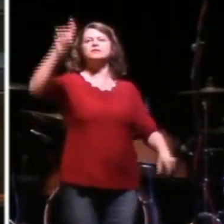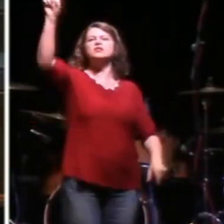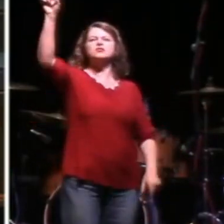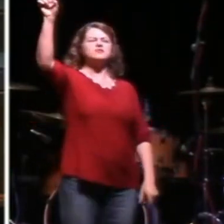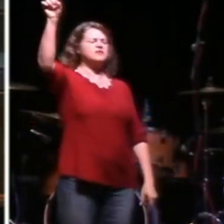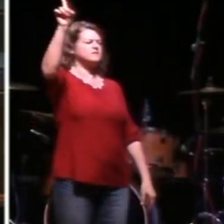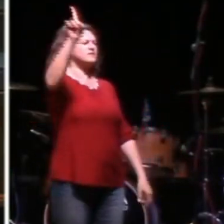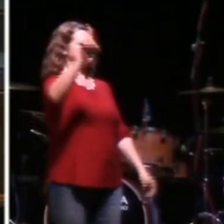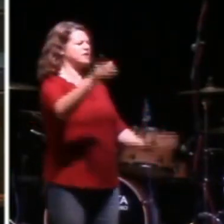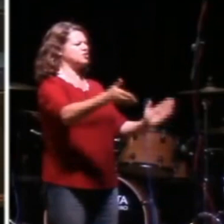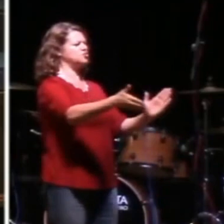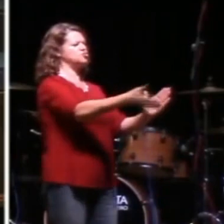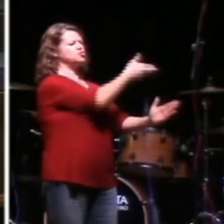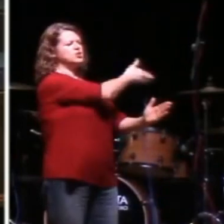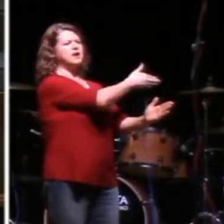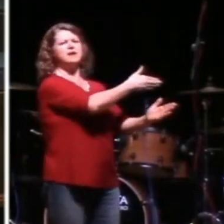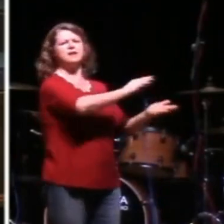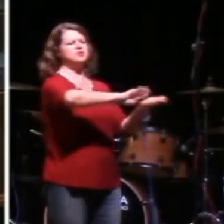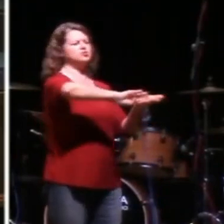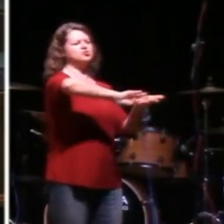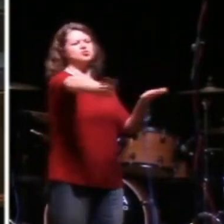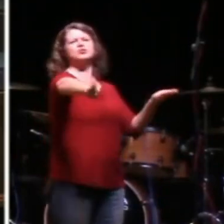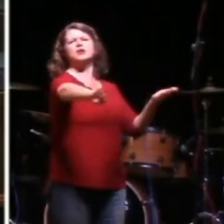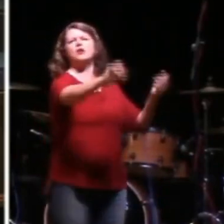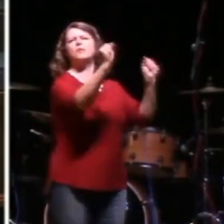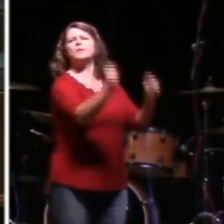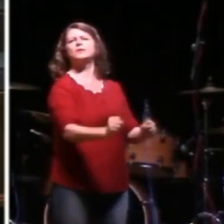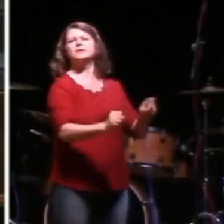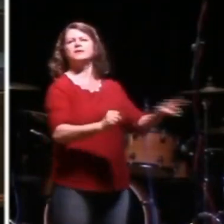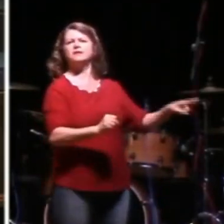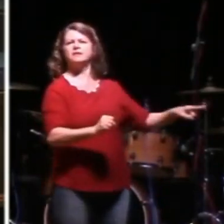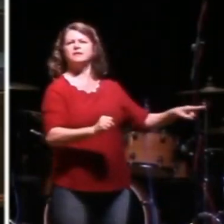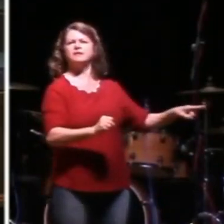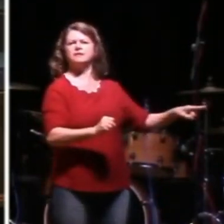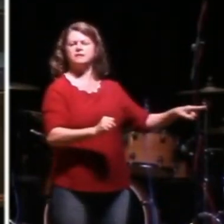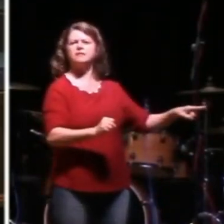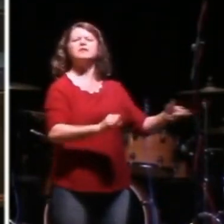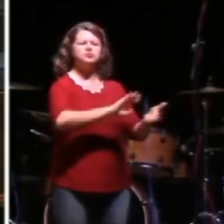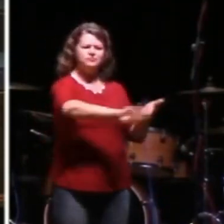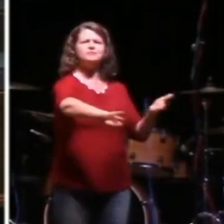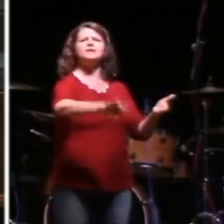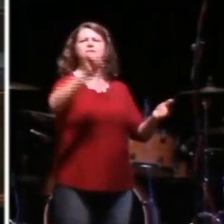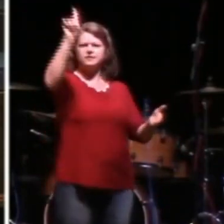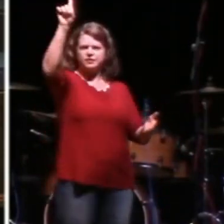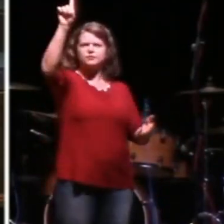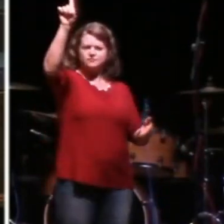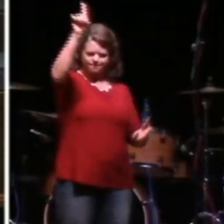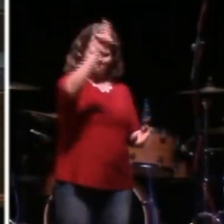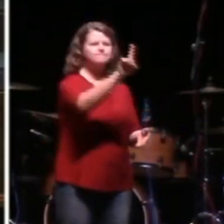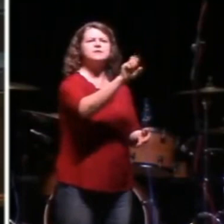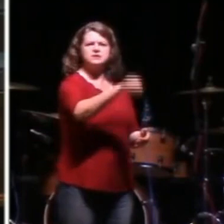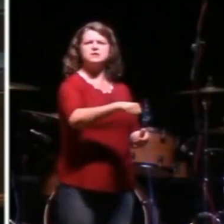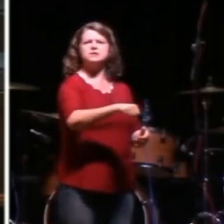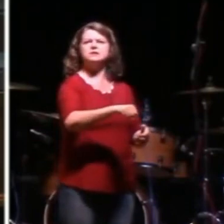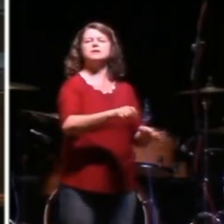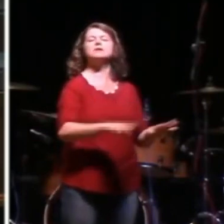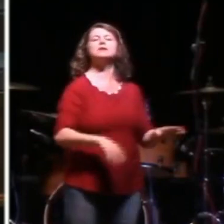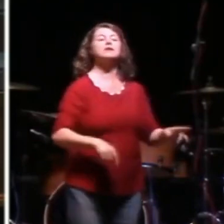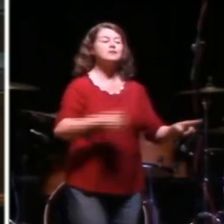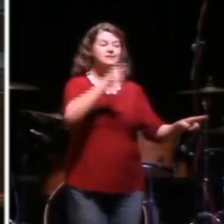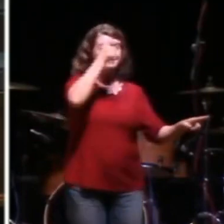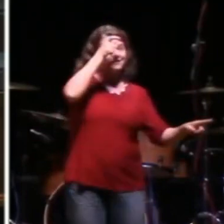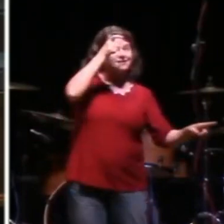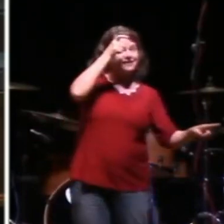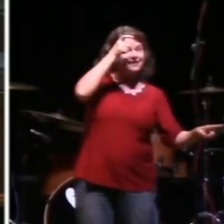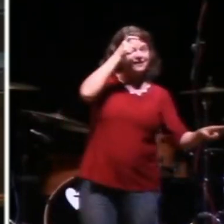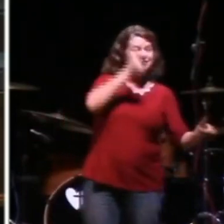vai tirar o poder da besta vai tirar o poder de domínio bom e quando satanás ele perde o